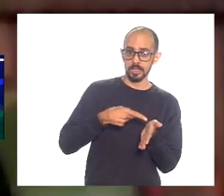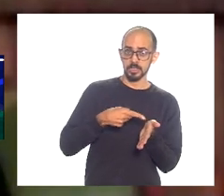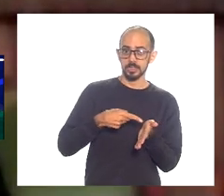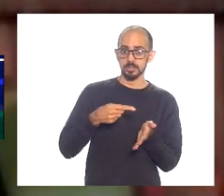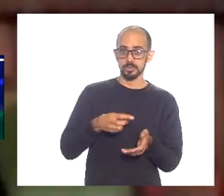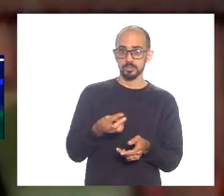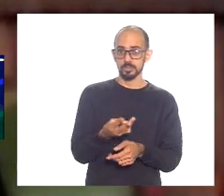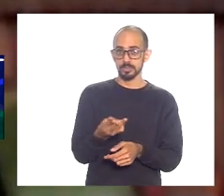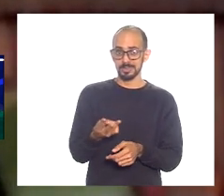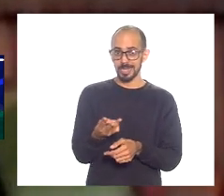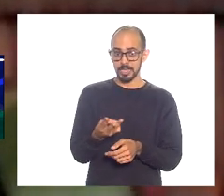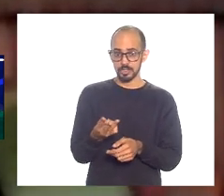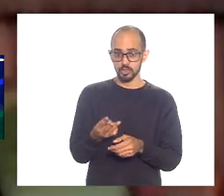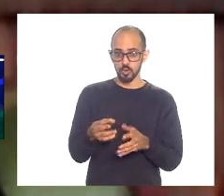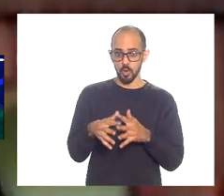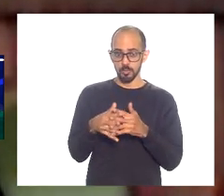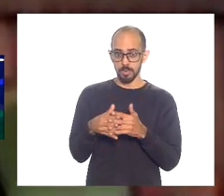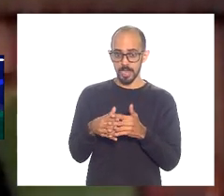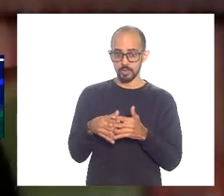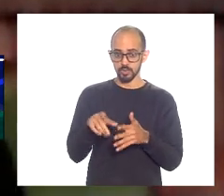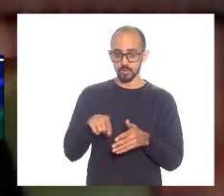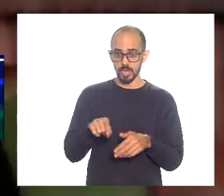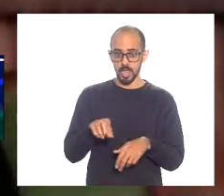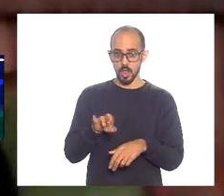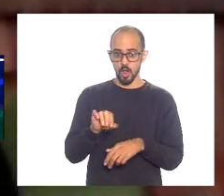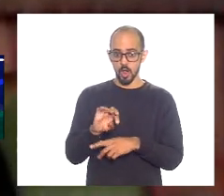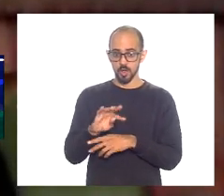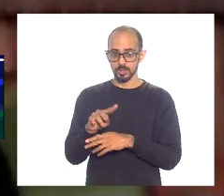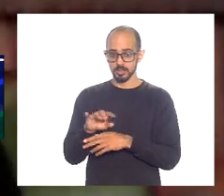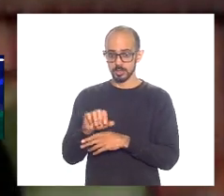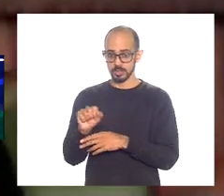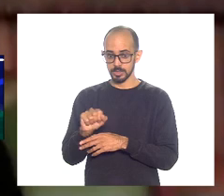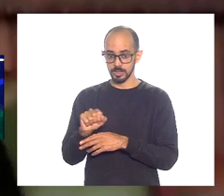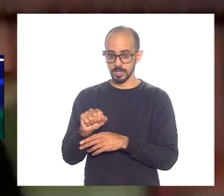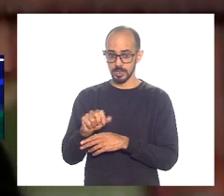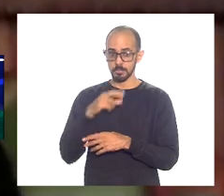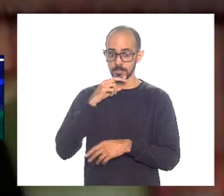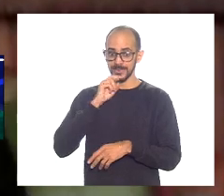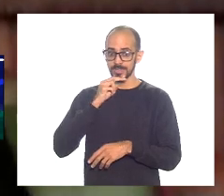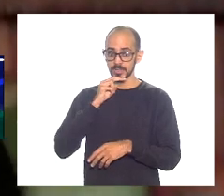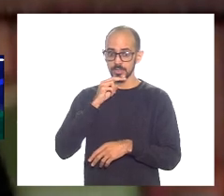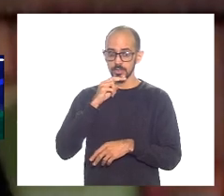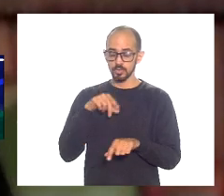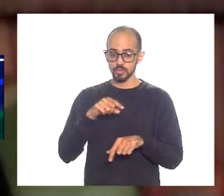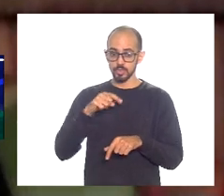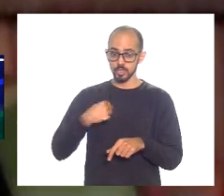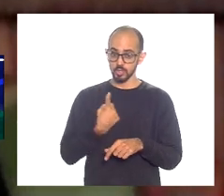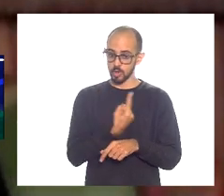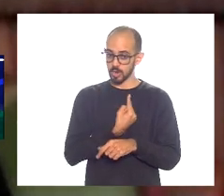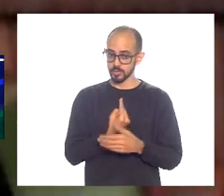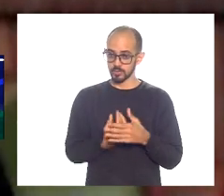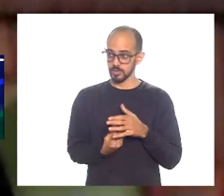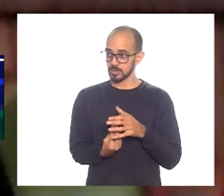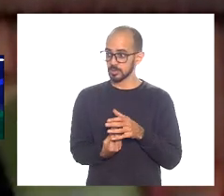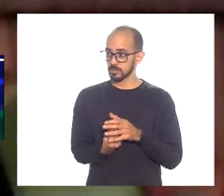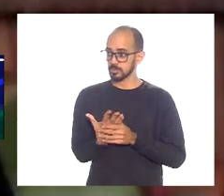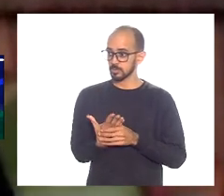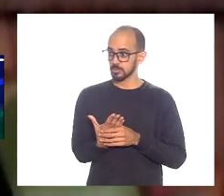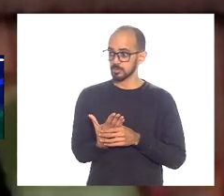complexos, incluindo Rocinha, ali pelo Laboratório Territorial de Manguinhos, e produzimos uma avaliação importante